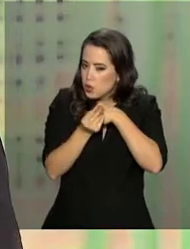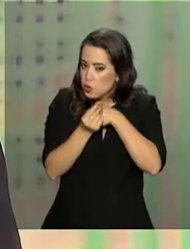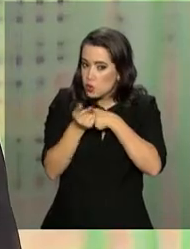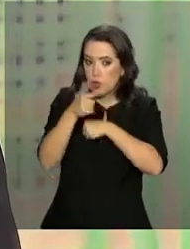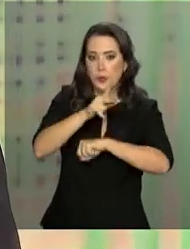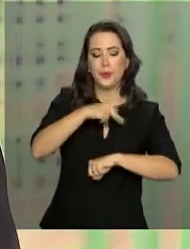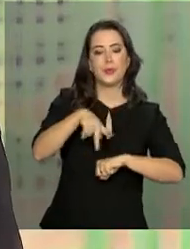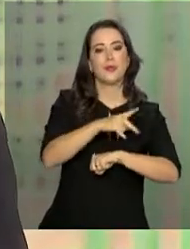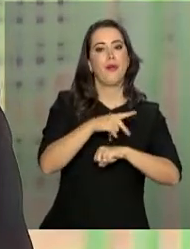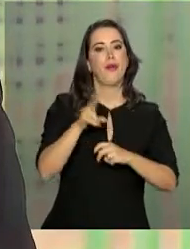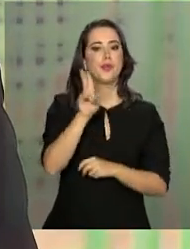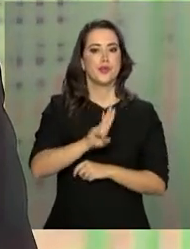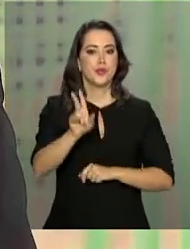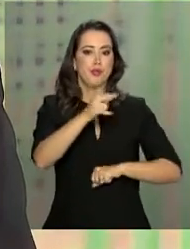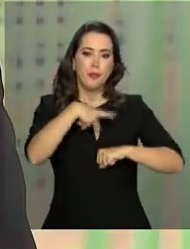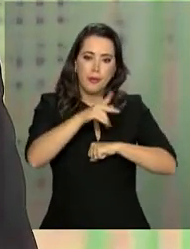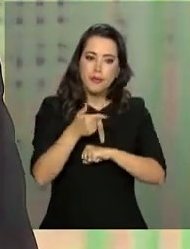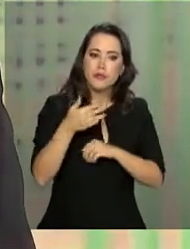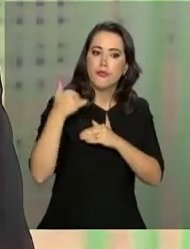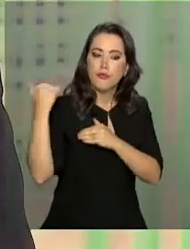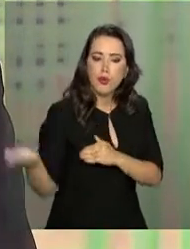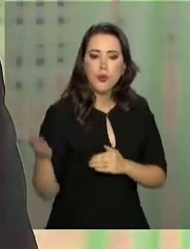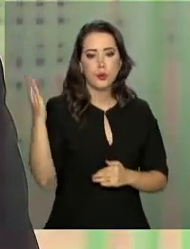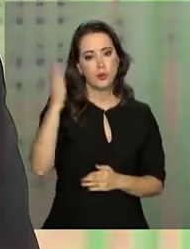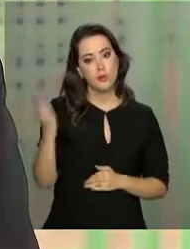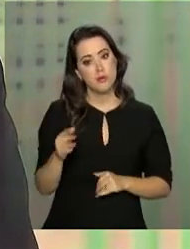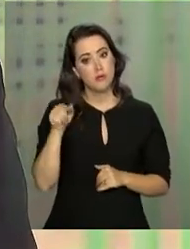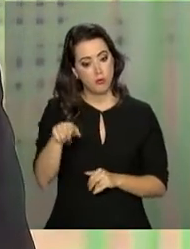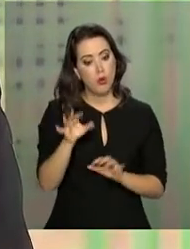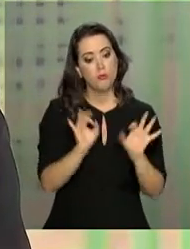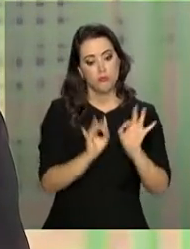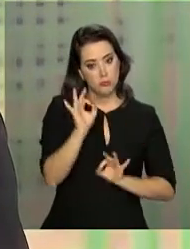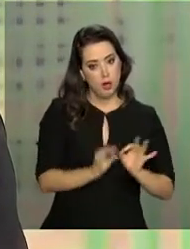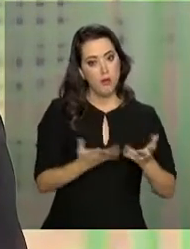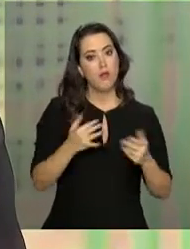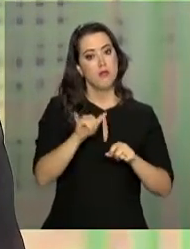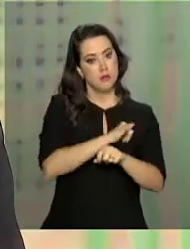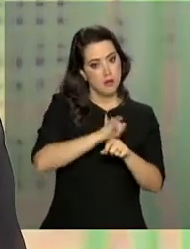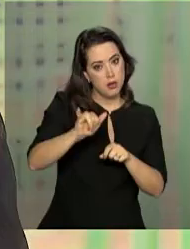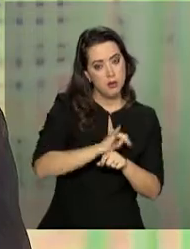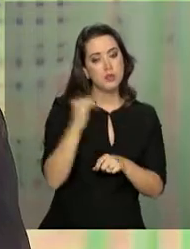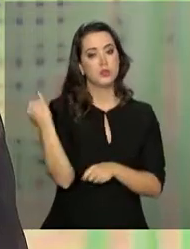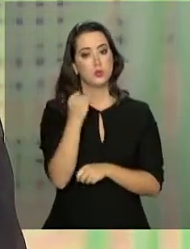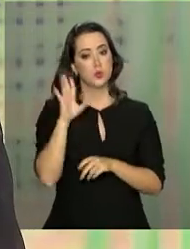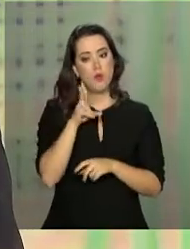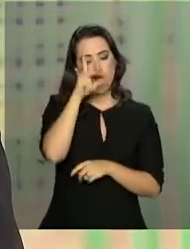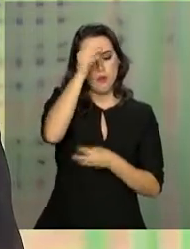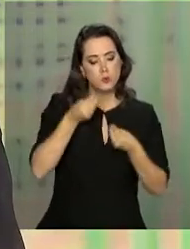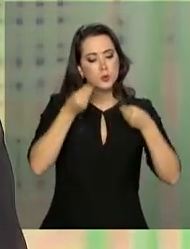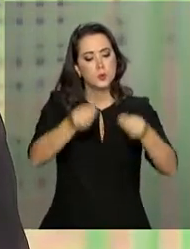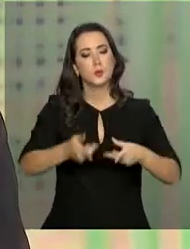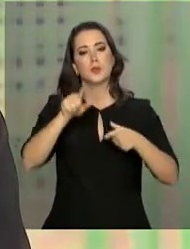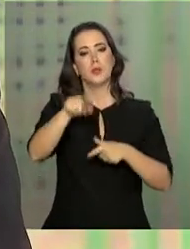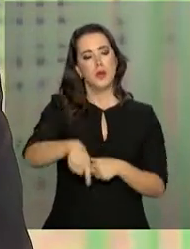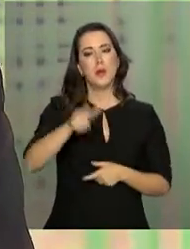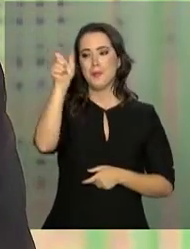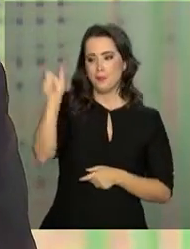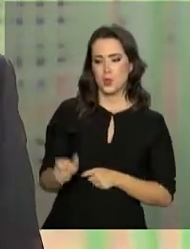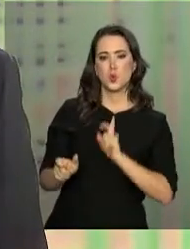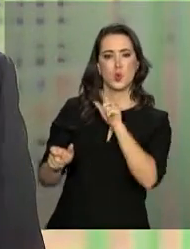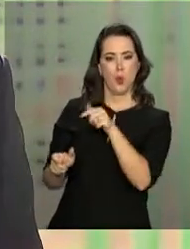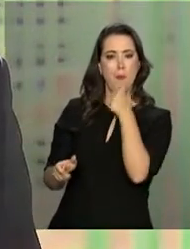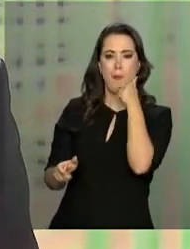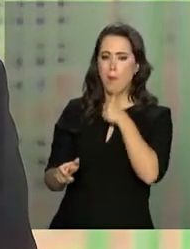utilizando países no exterior e essa então uma área estratégica que se pretende fortalecer ninguém é melhor do que